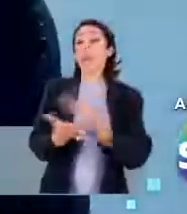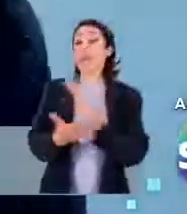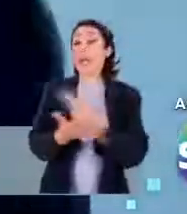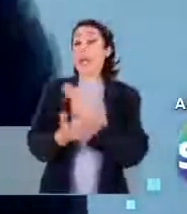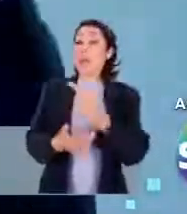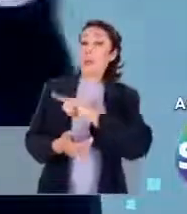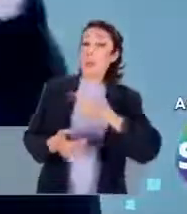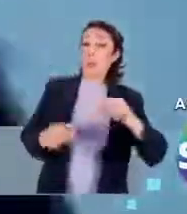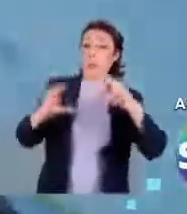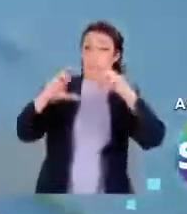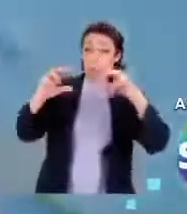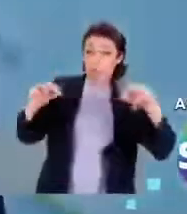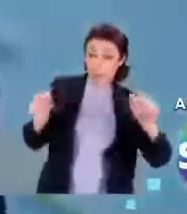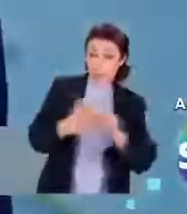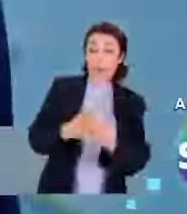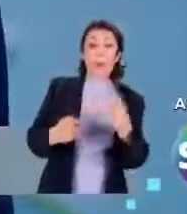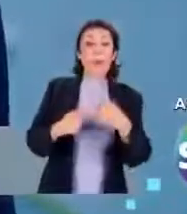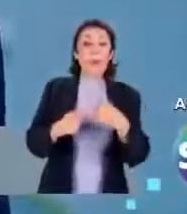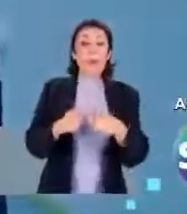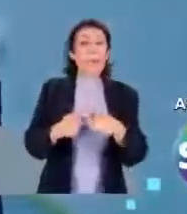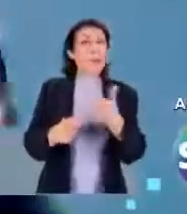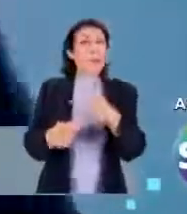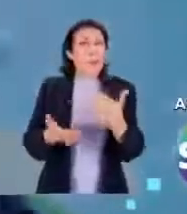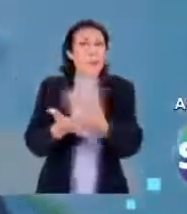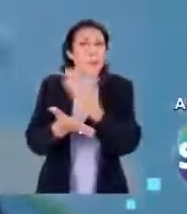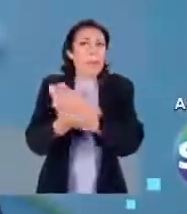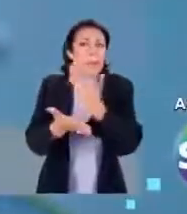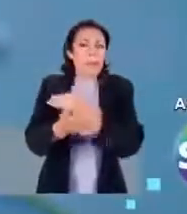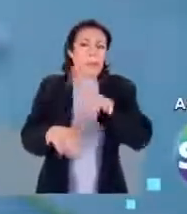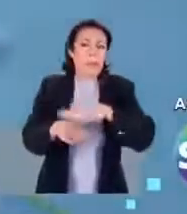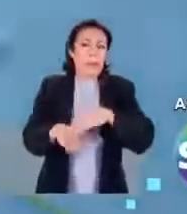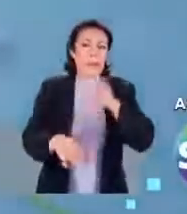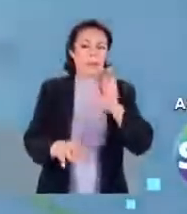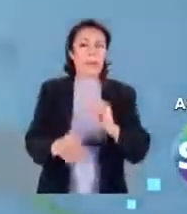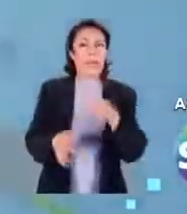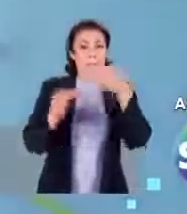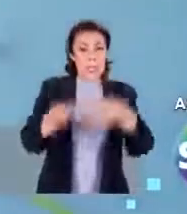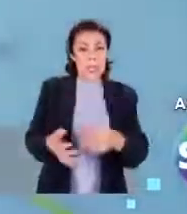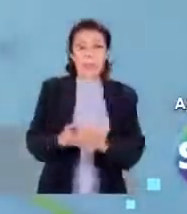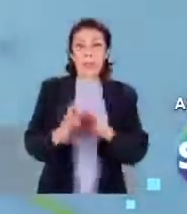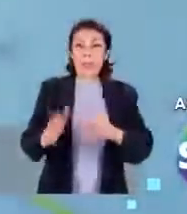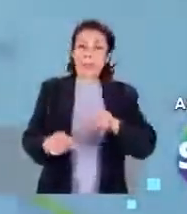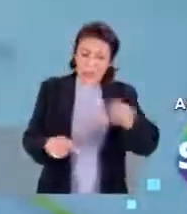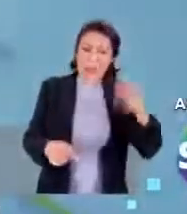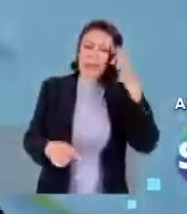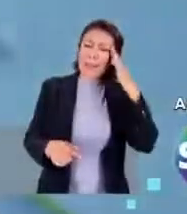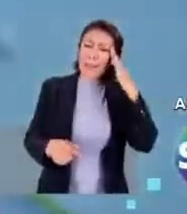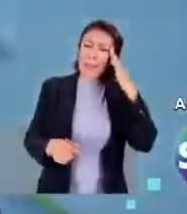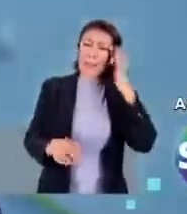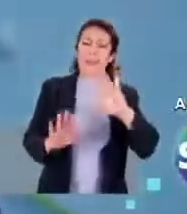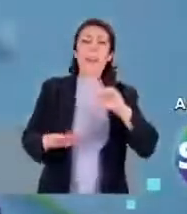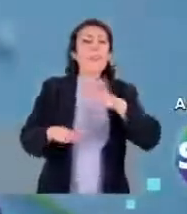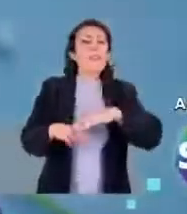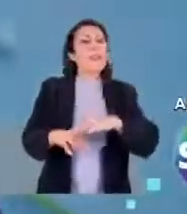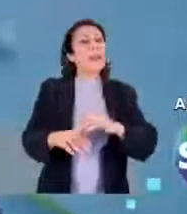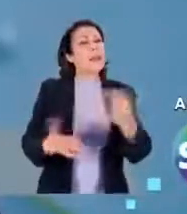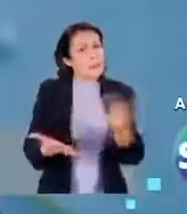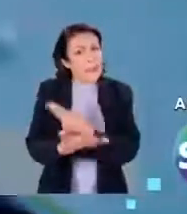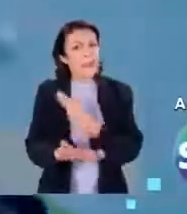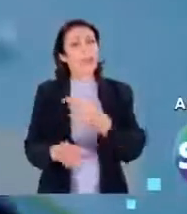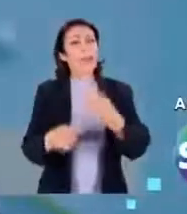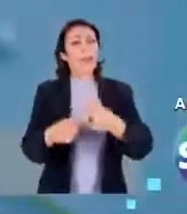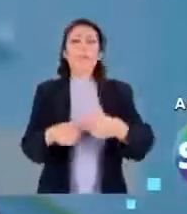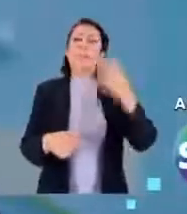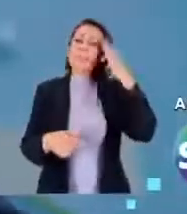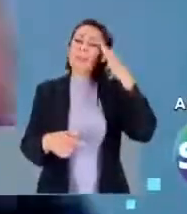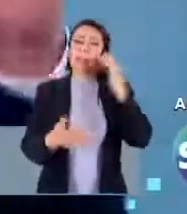errado porque tinha um manual de fazer certo e os caras são tão safado e sabe que fazer tudo errado só para machucar a gente não é é que o sistema tributário brasileiro